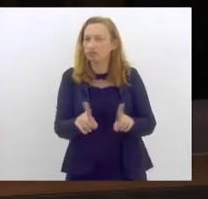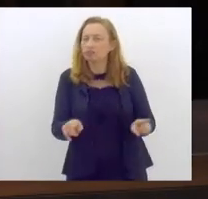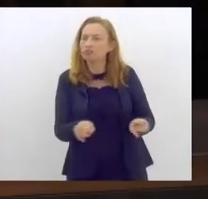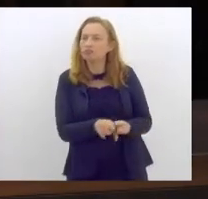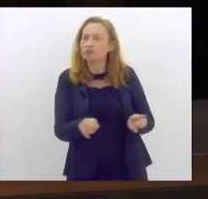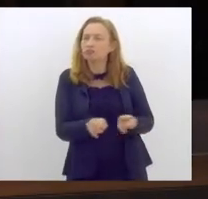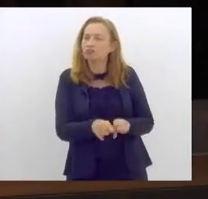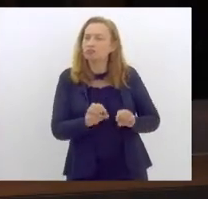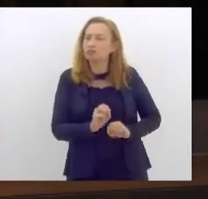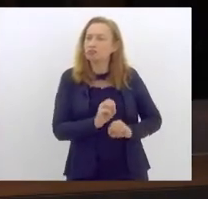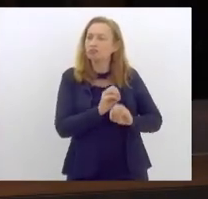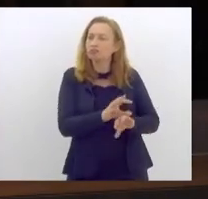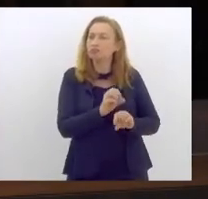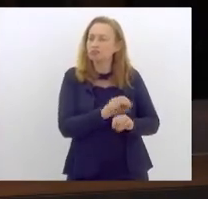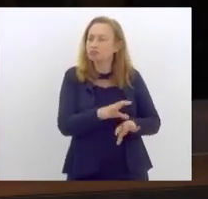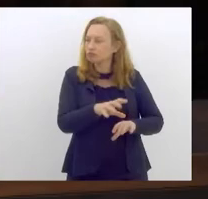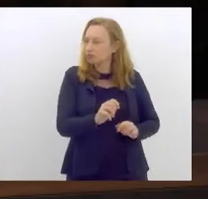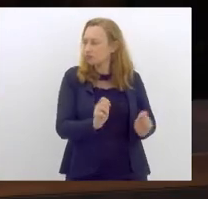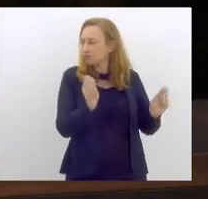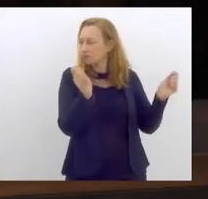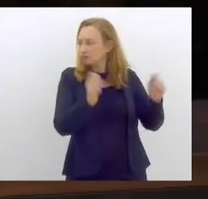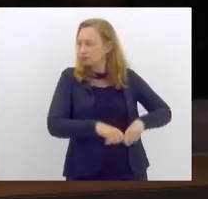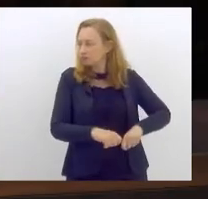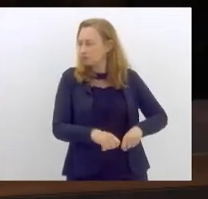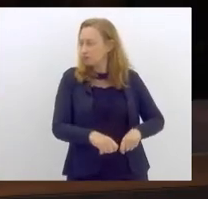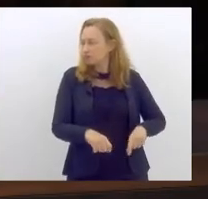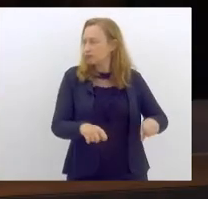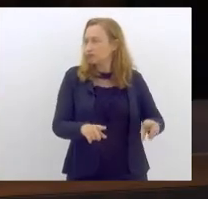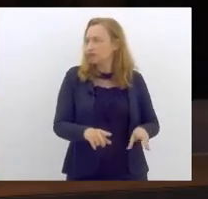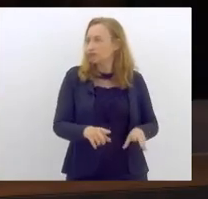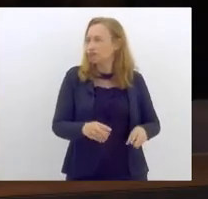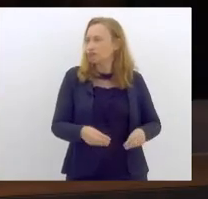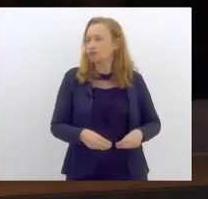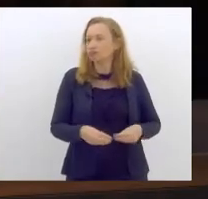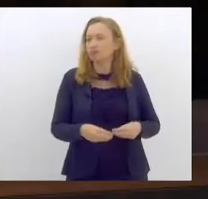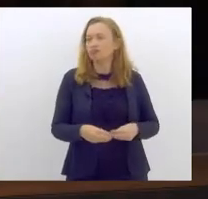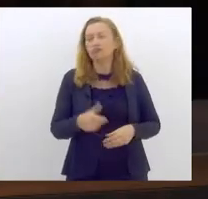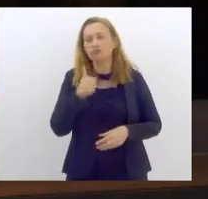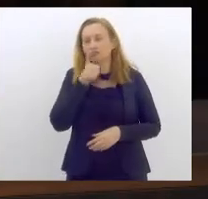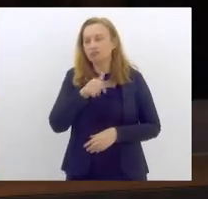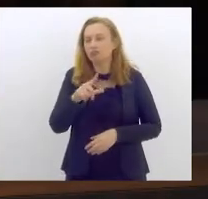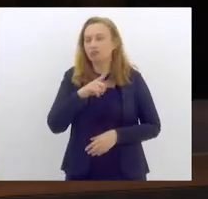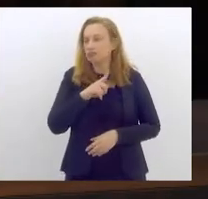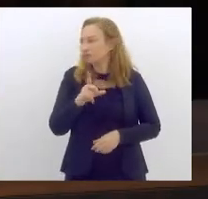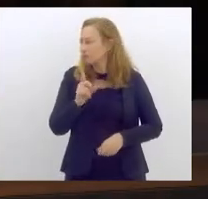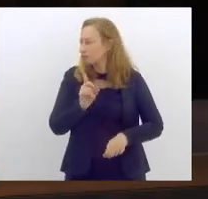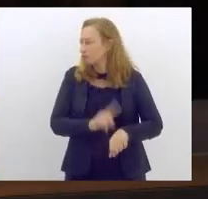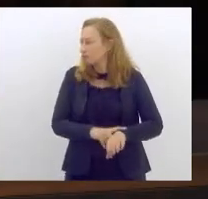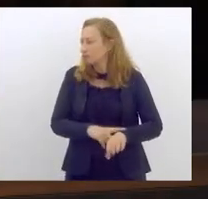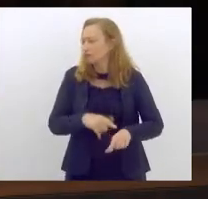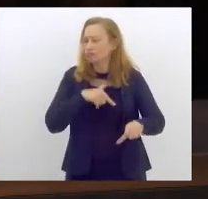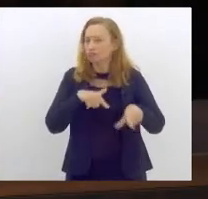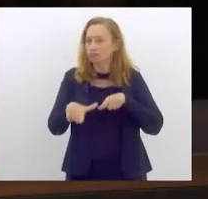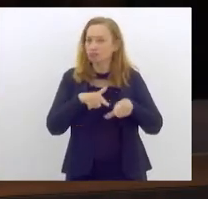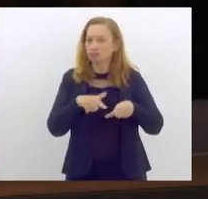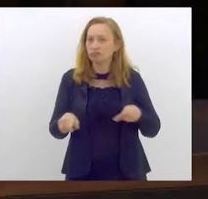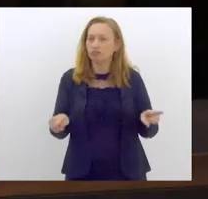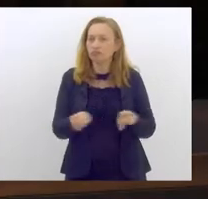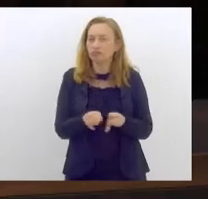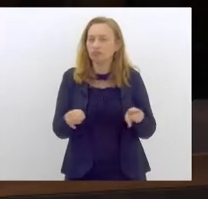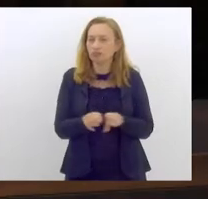do ensino da capacitação e assim garantindo que as mulheres têm tanto tempo para trabalhar mas também